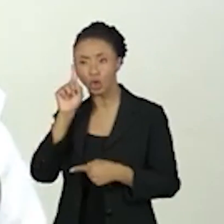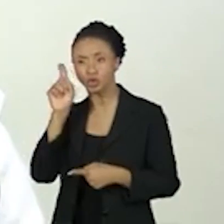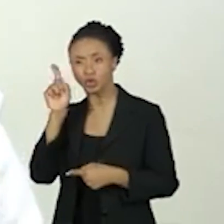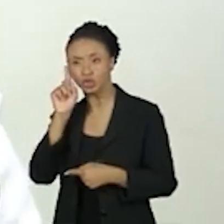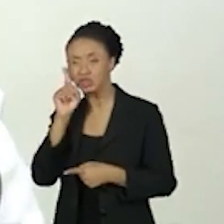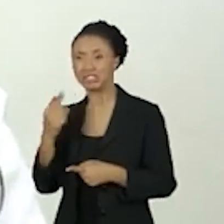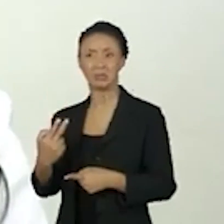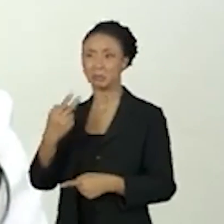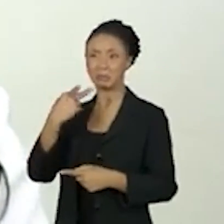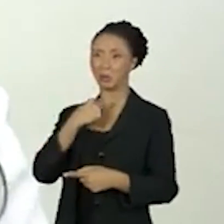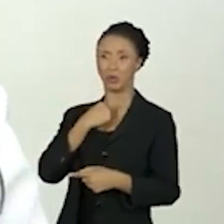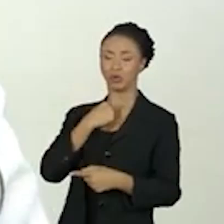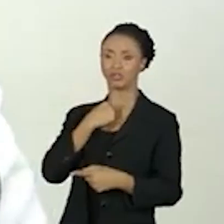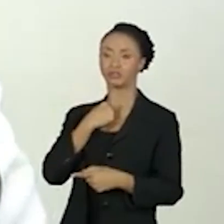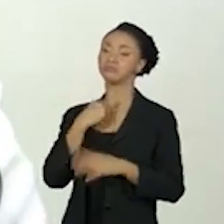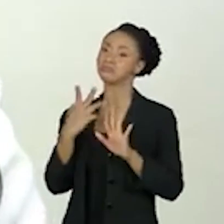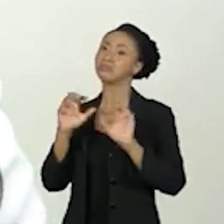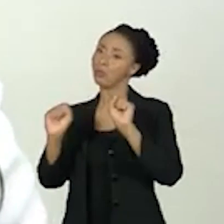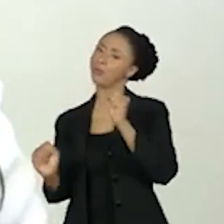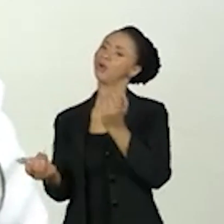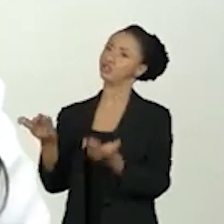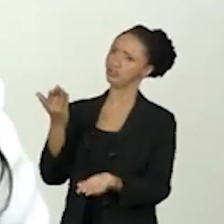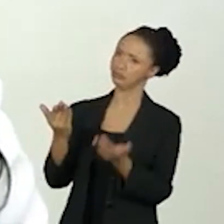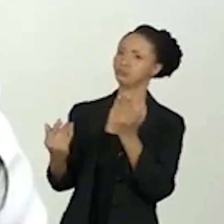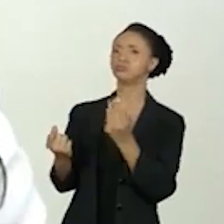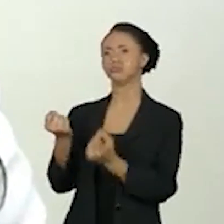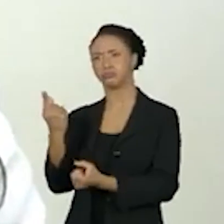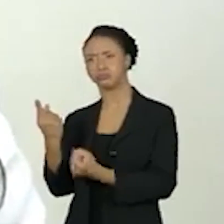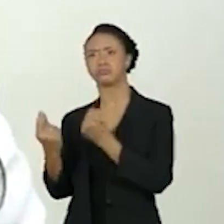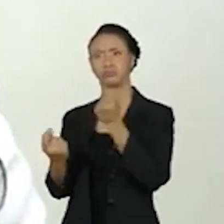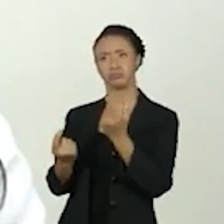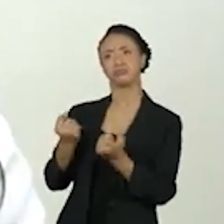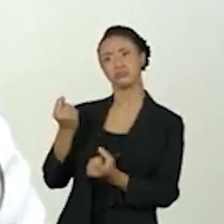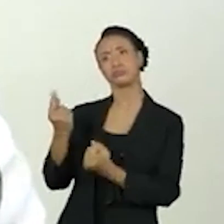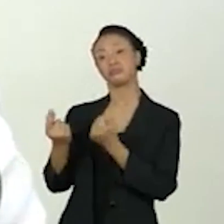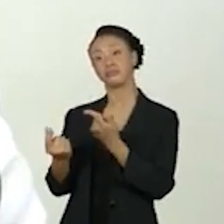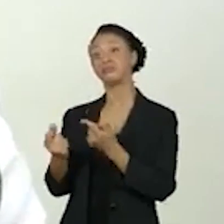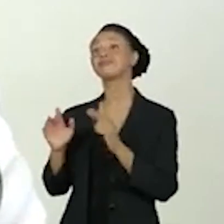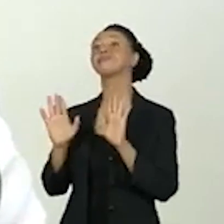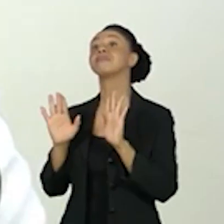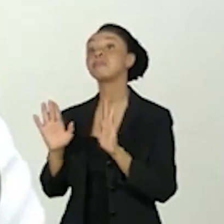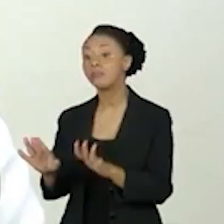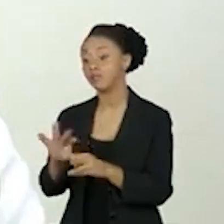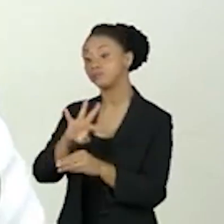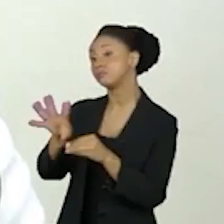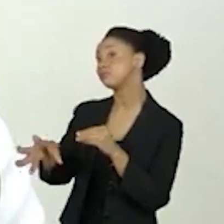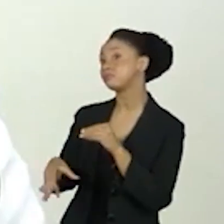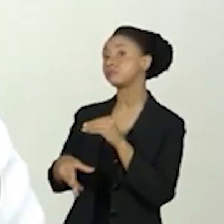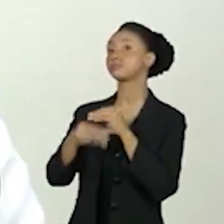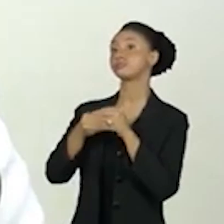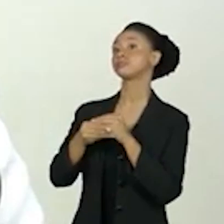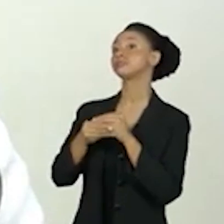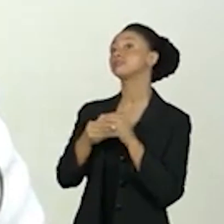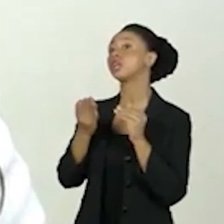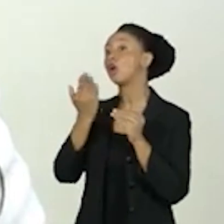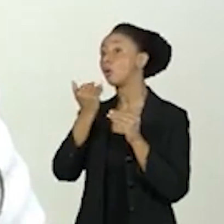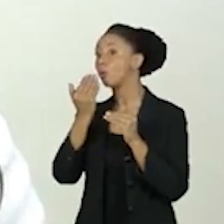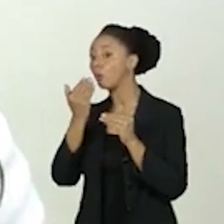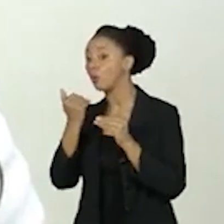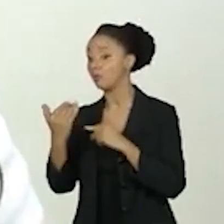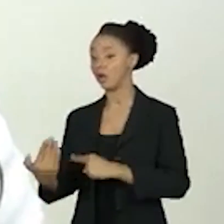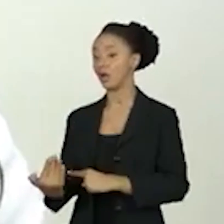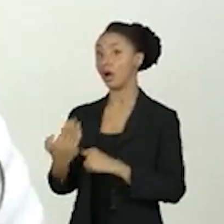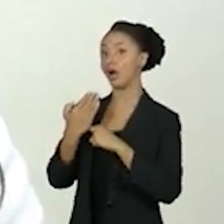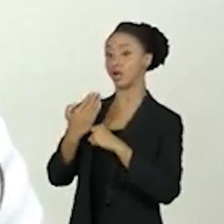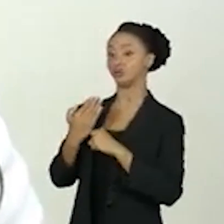alimentação variada, tendo pão na sua alimentação, porém, adicionando alimentos que vão ser